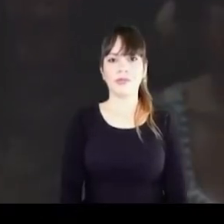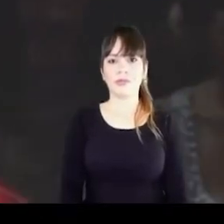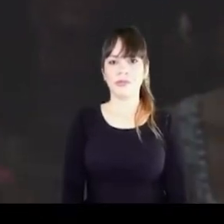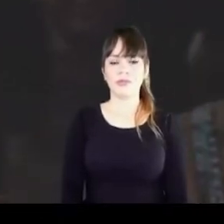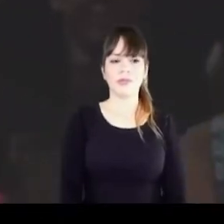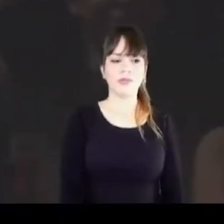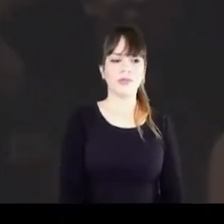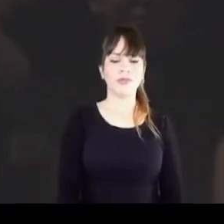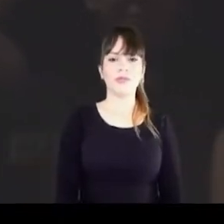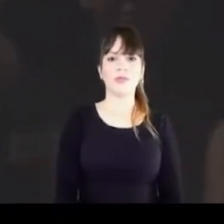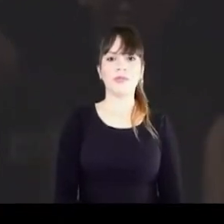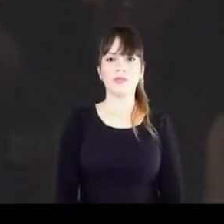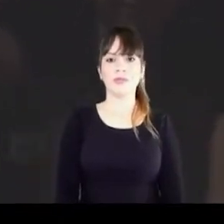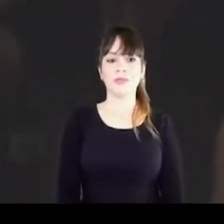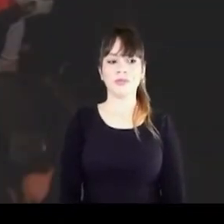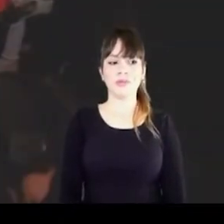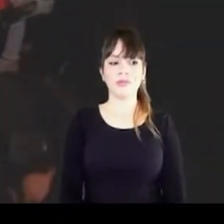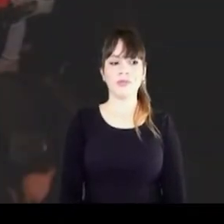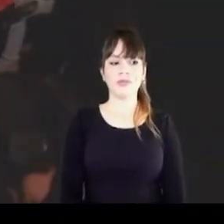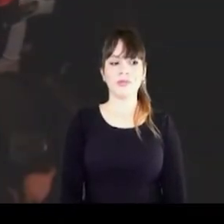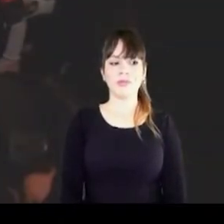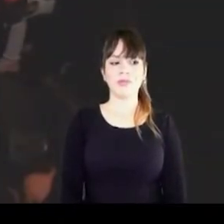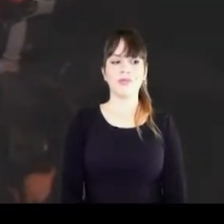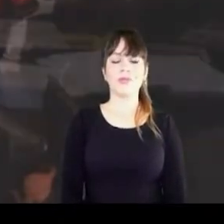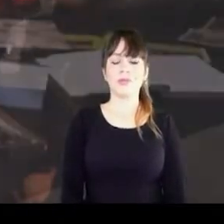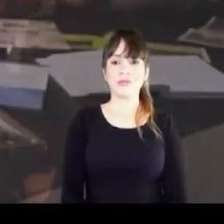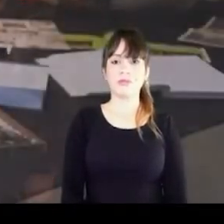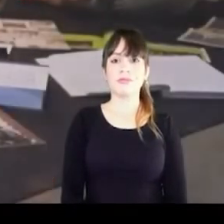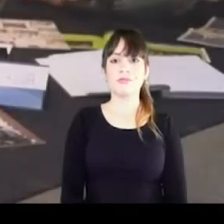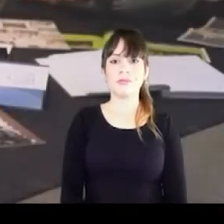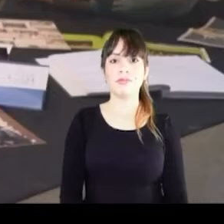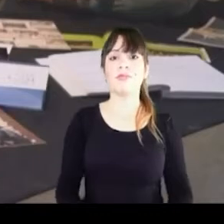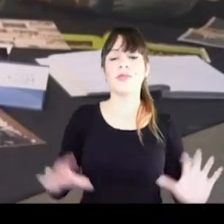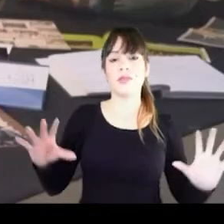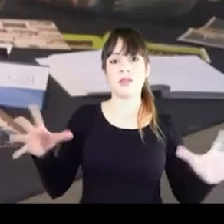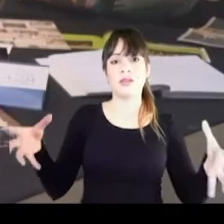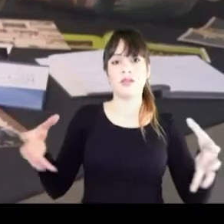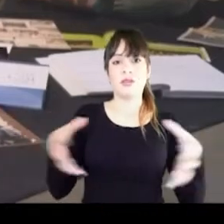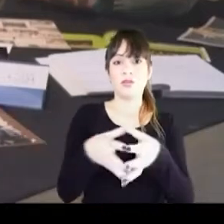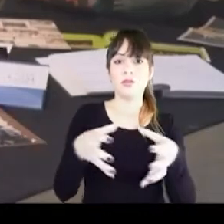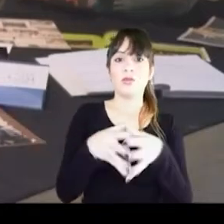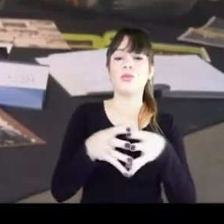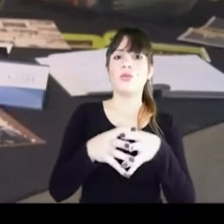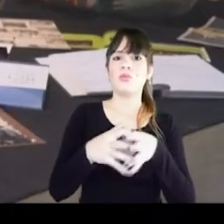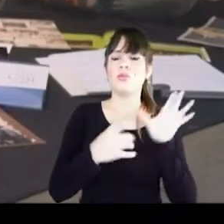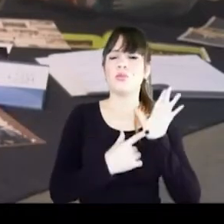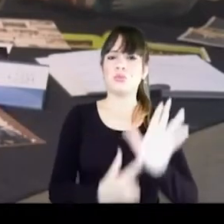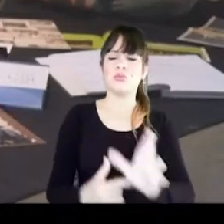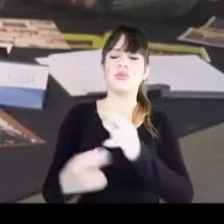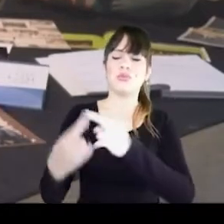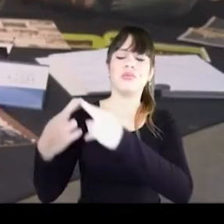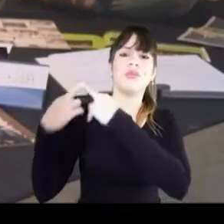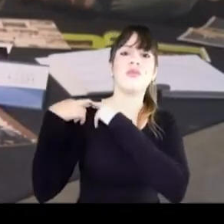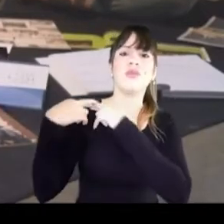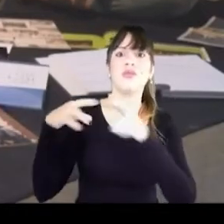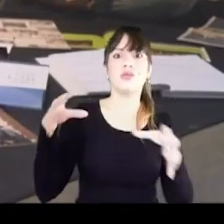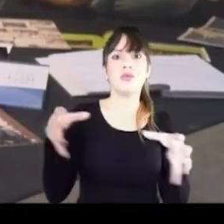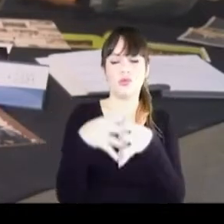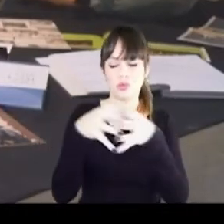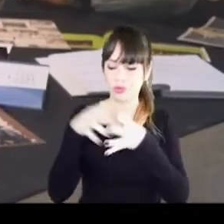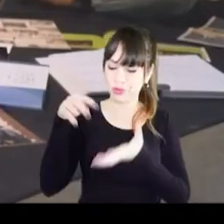Se alguém morreu aqui, pra você sentir muito. Eu acho que o respaldo, enquanto grupo, foi com esse trabalho aqui.